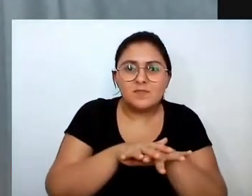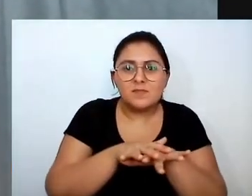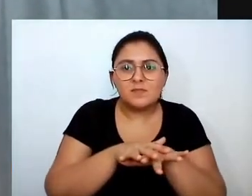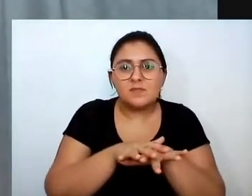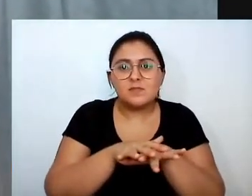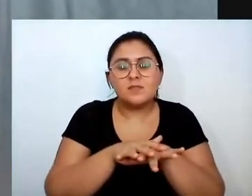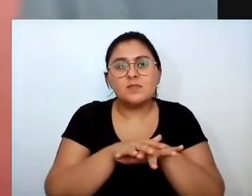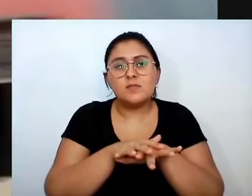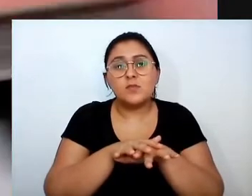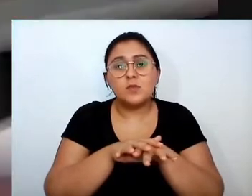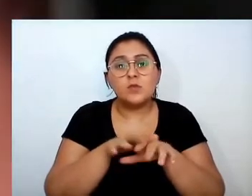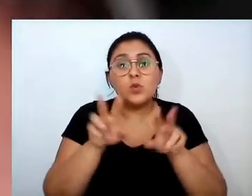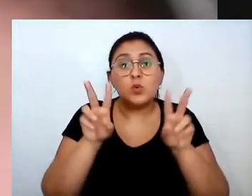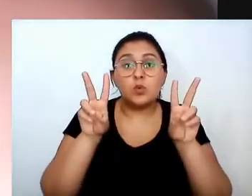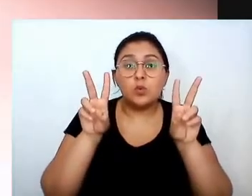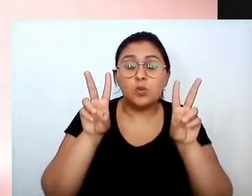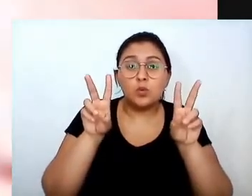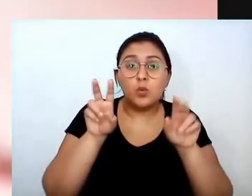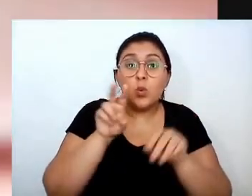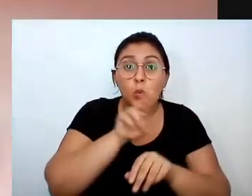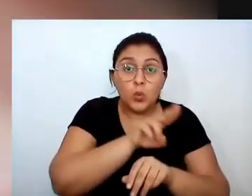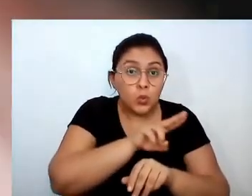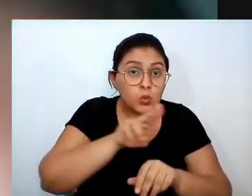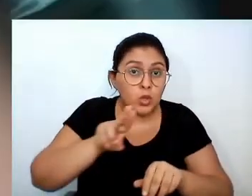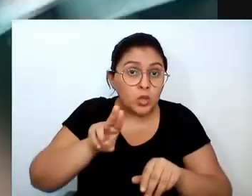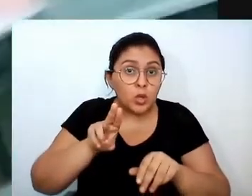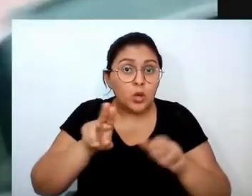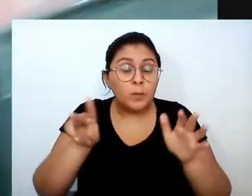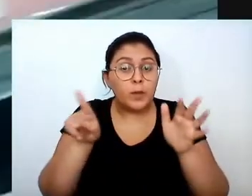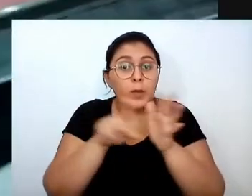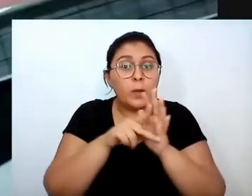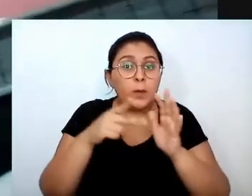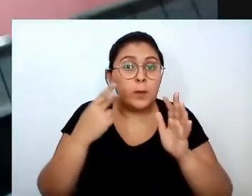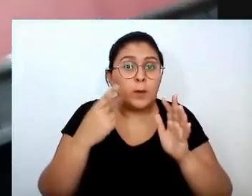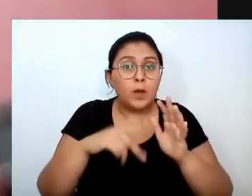ela vai se chamar Apoena. É isso mesmo, Agamenon?